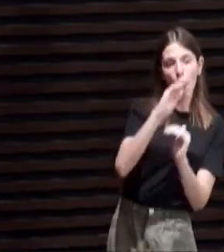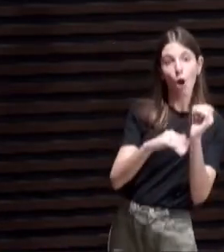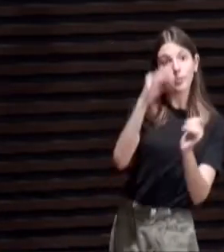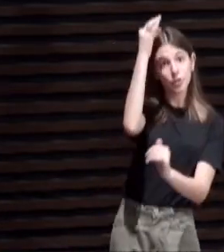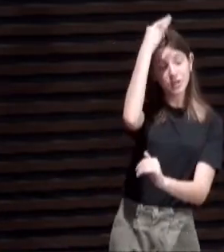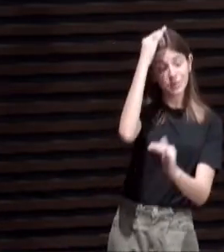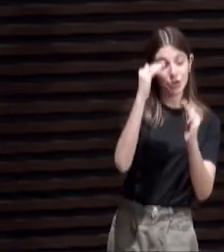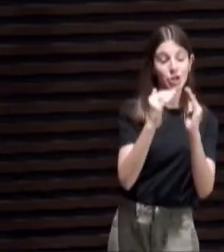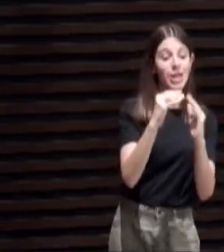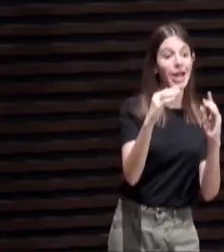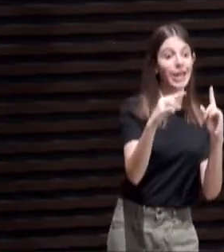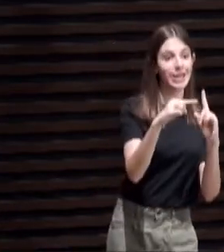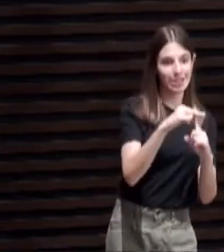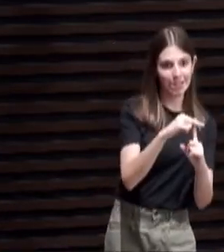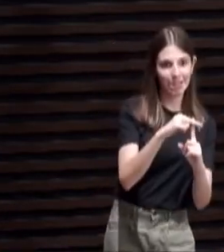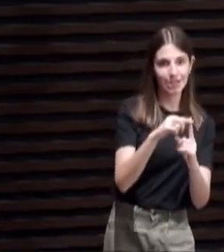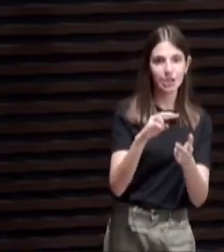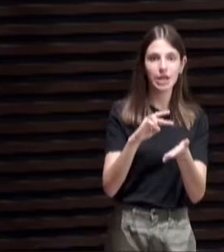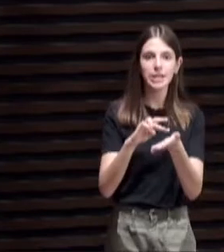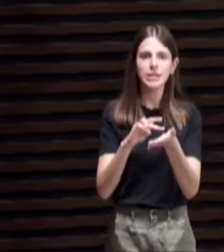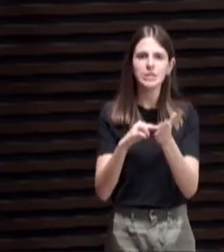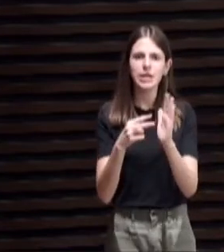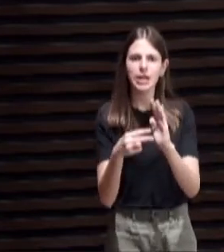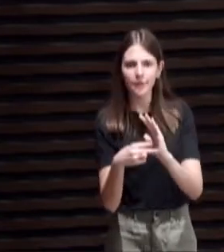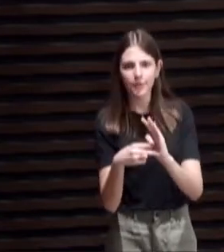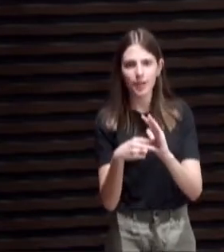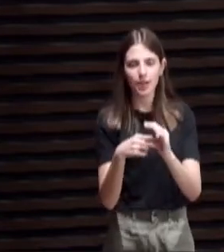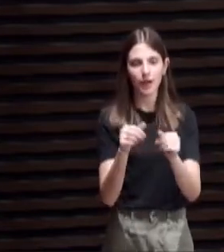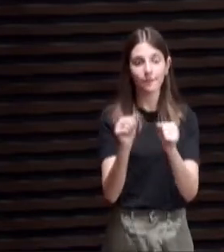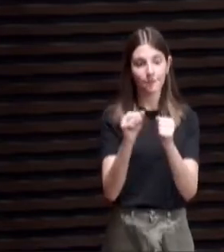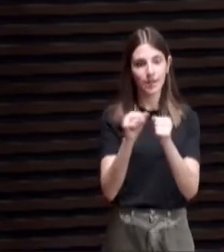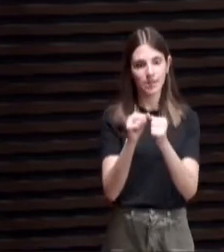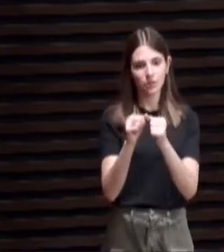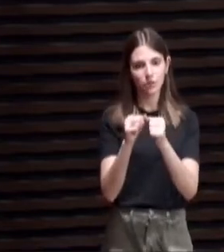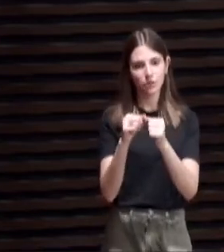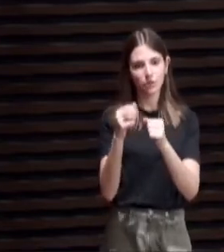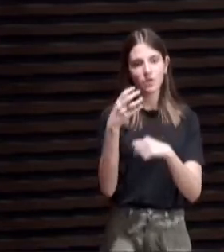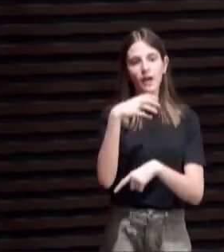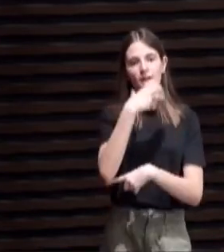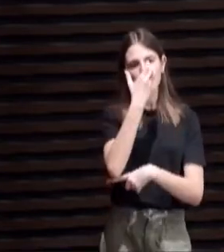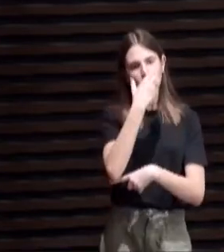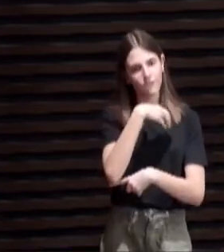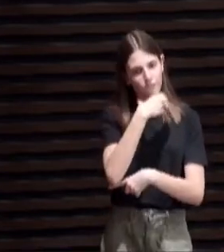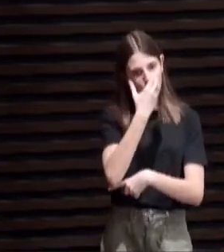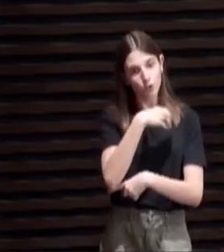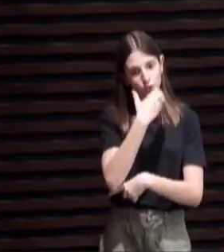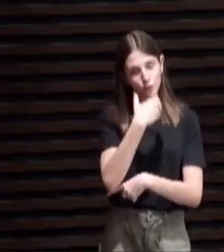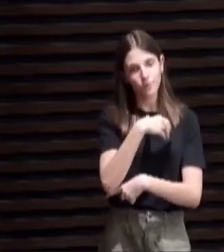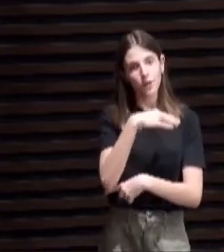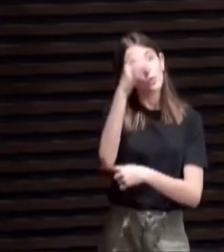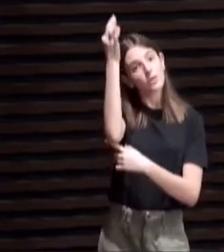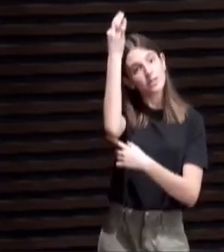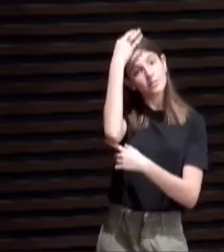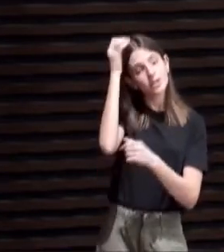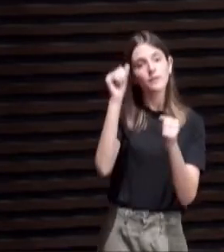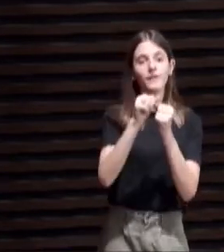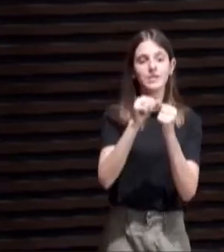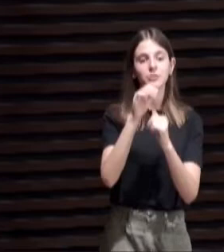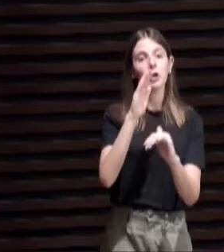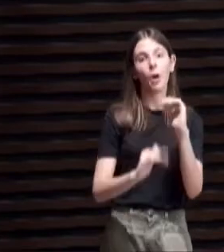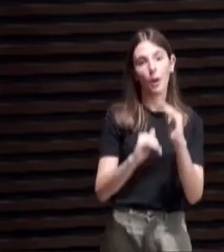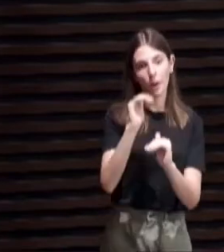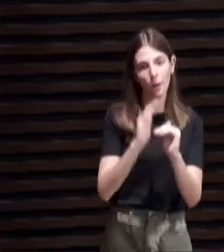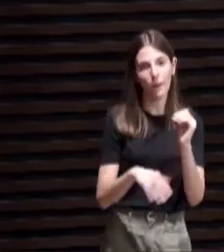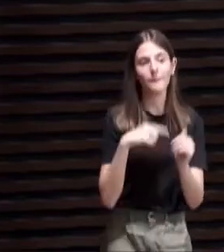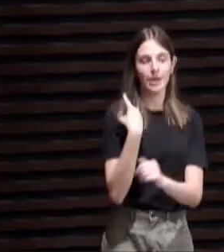igreja é uma obra de produção de fruto. O Espírito está produzindo fruto em nós. Então por que ele